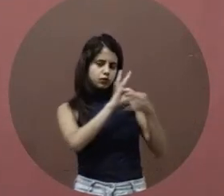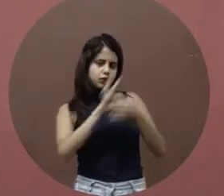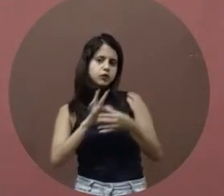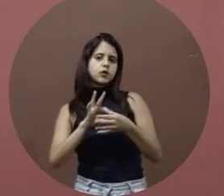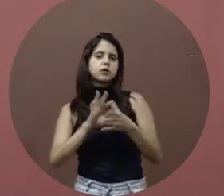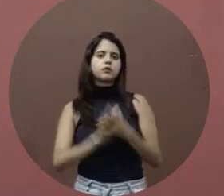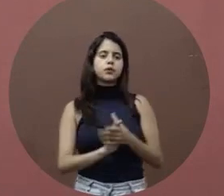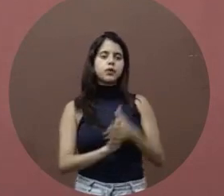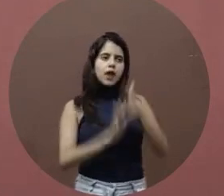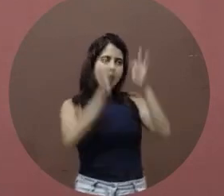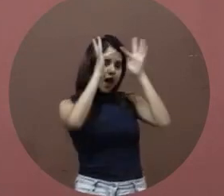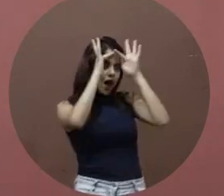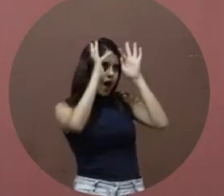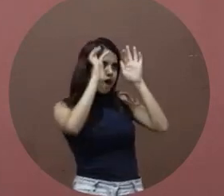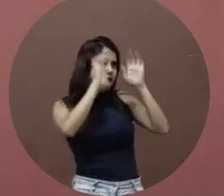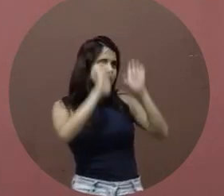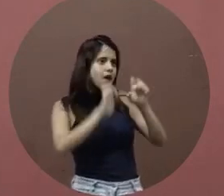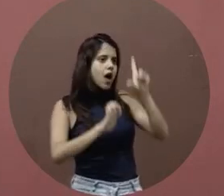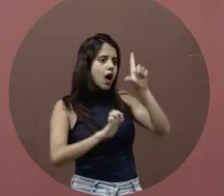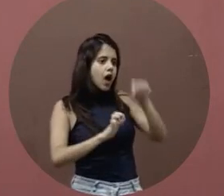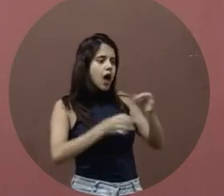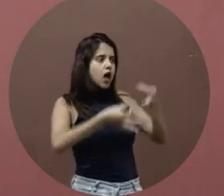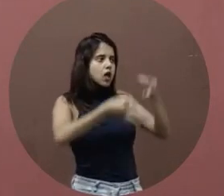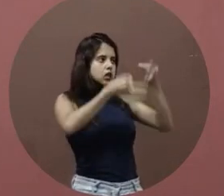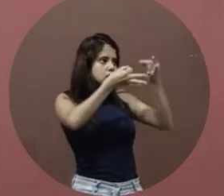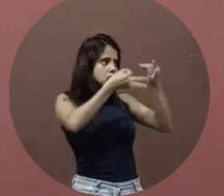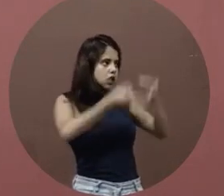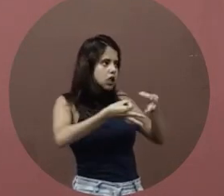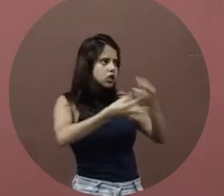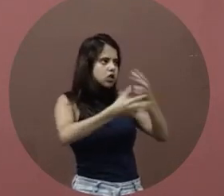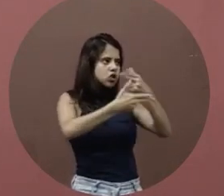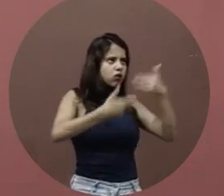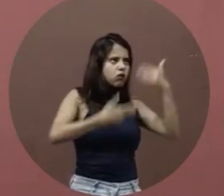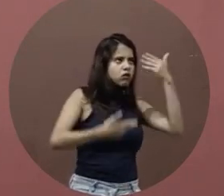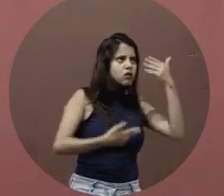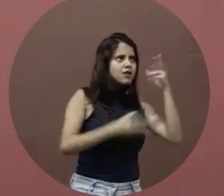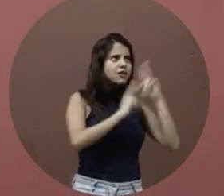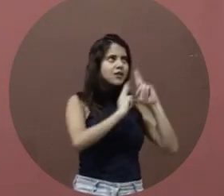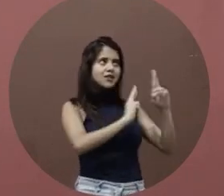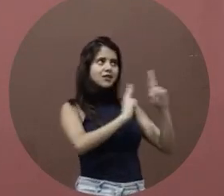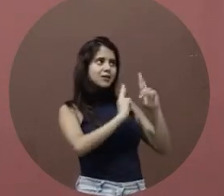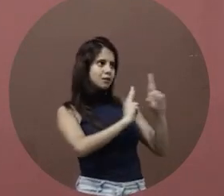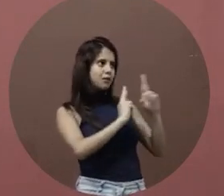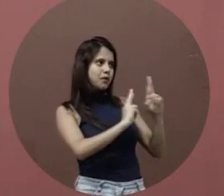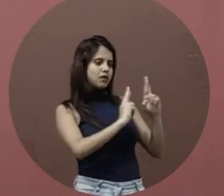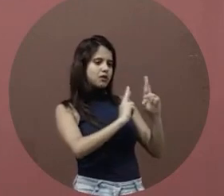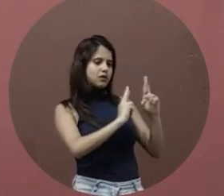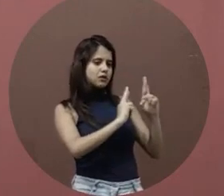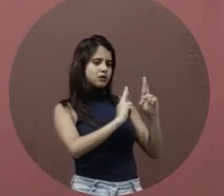a fé é a certeza de coisas que se esperam.